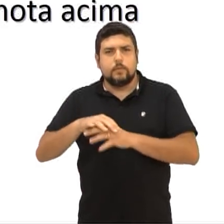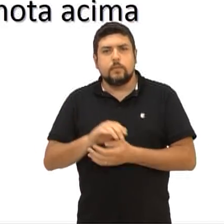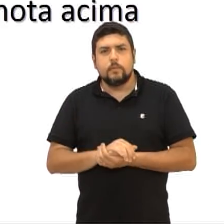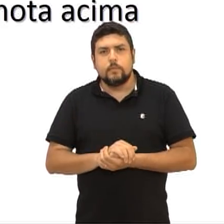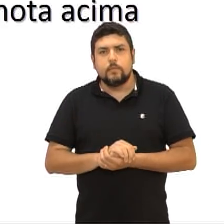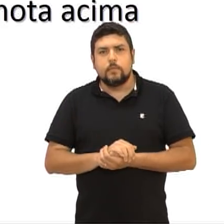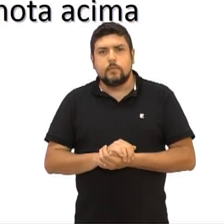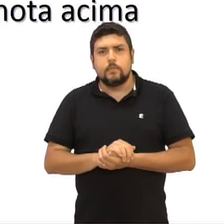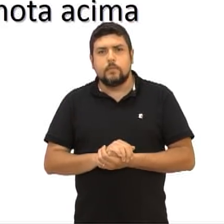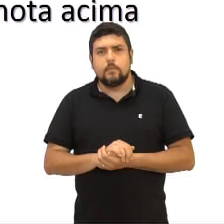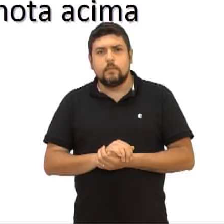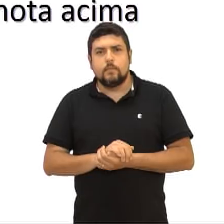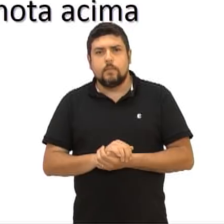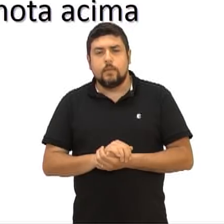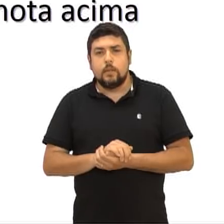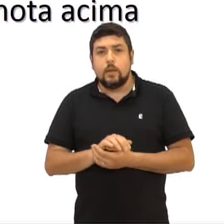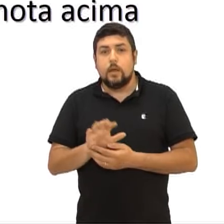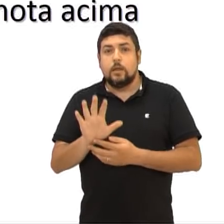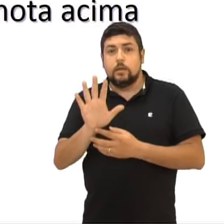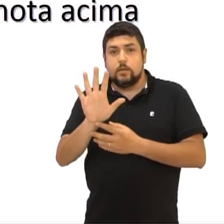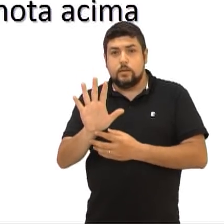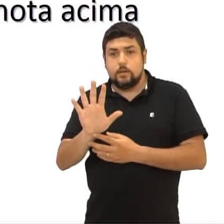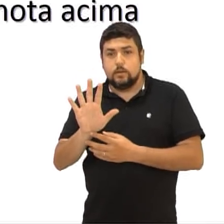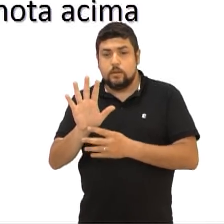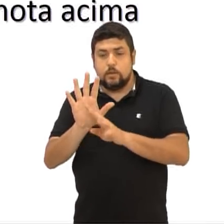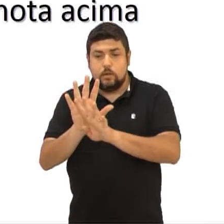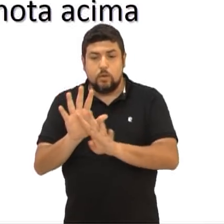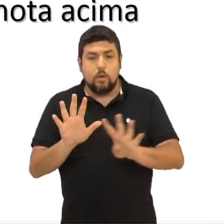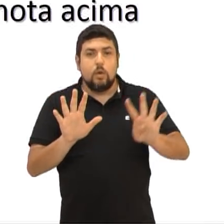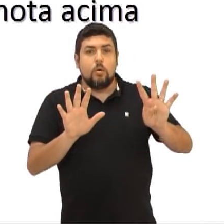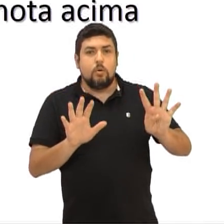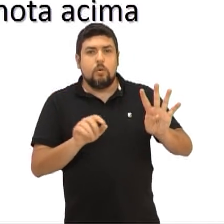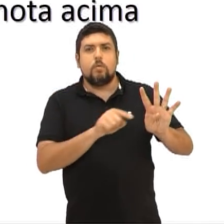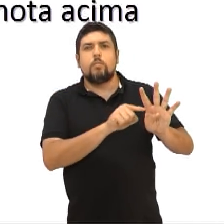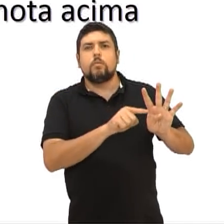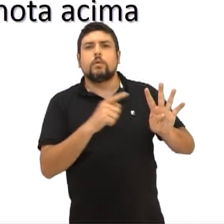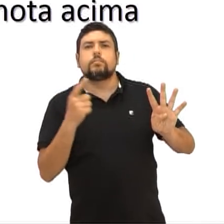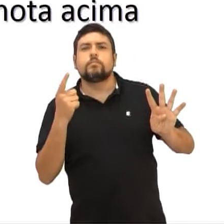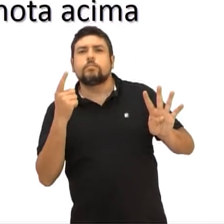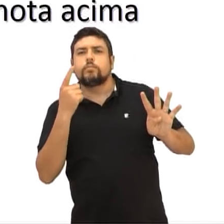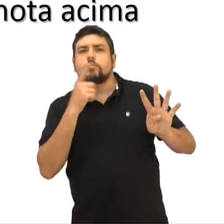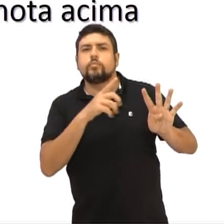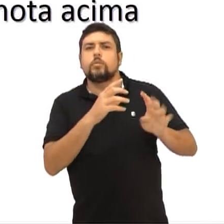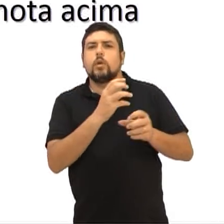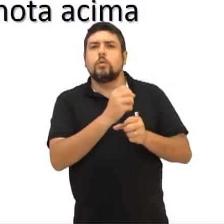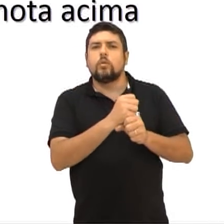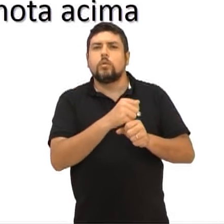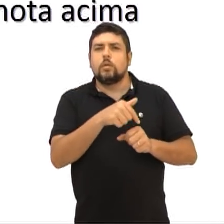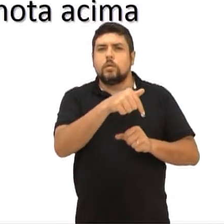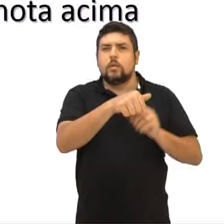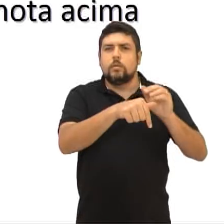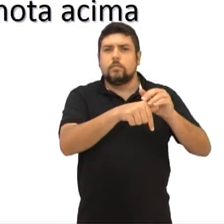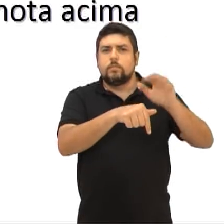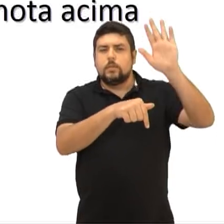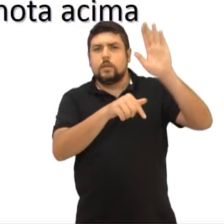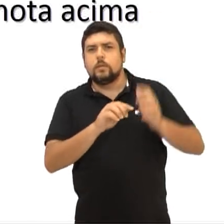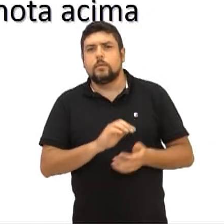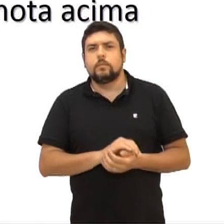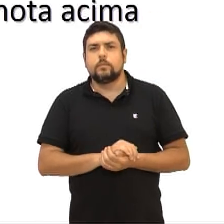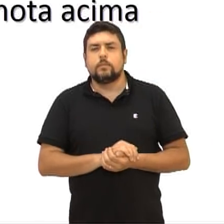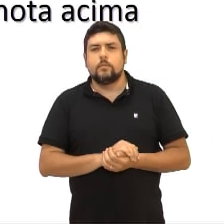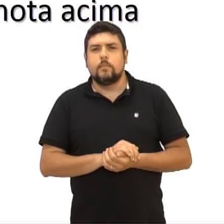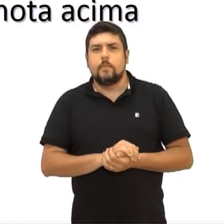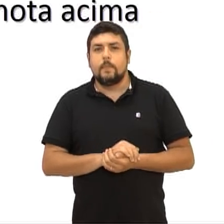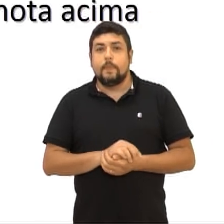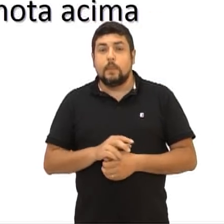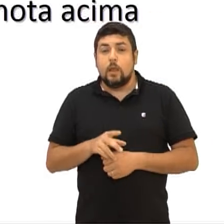4 em cada 5 alunos obtiveram nota acima de 7. A professora Silvia aproveitou